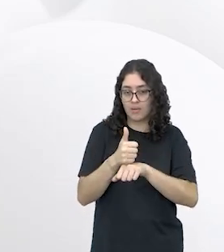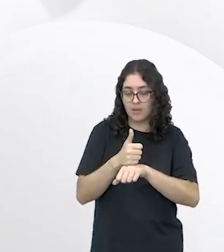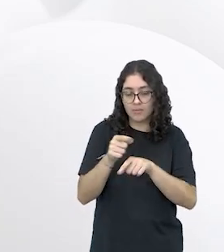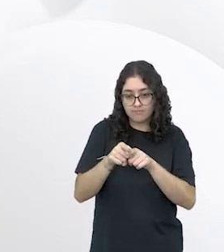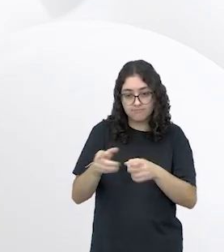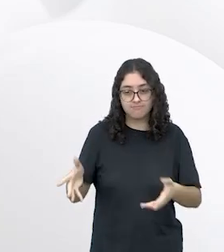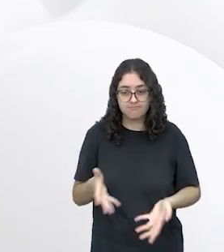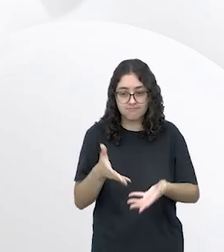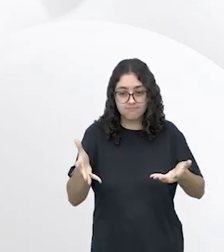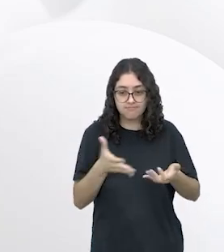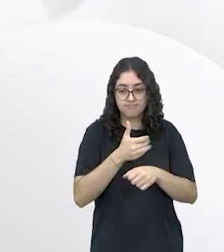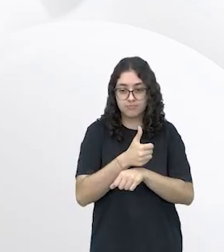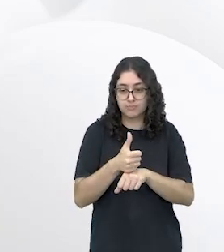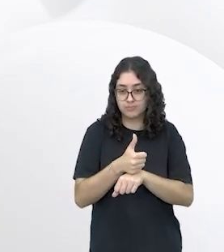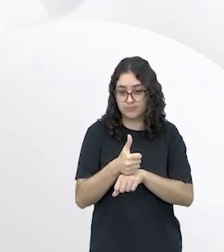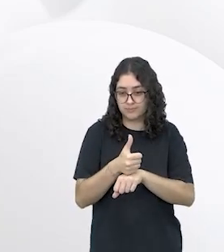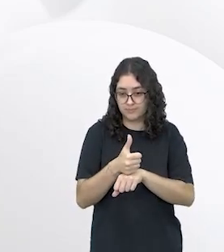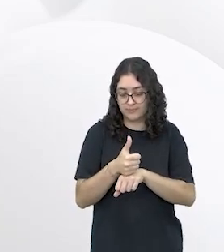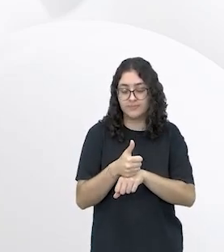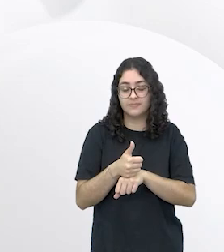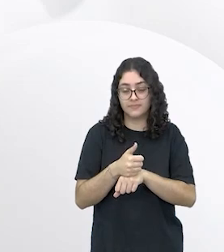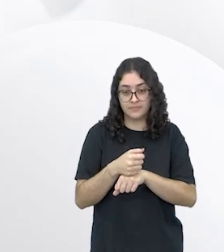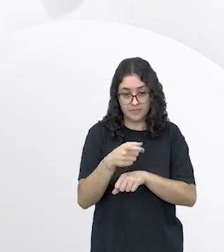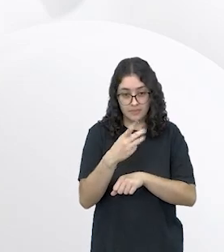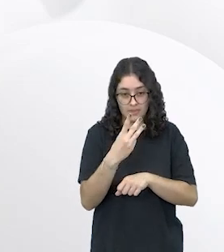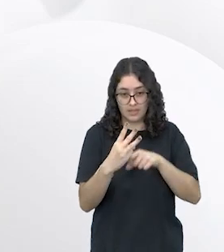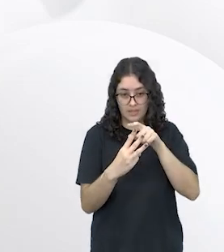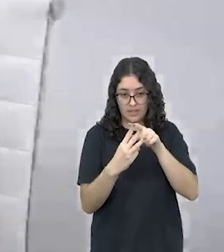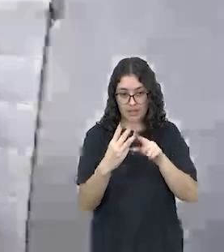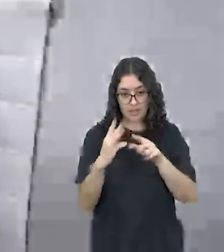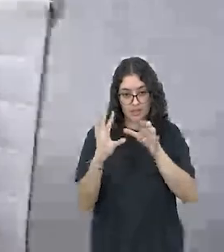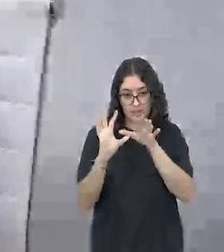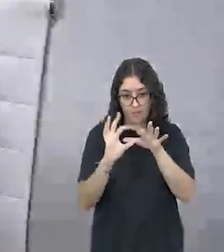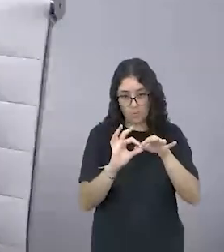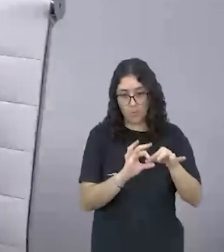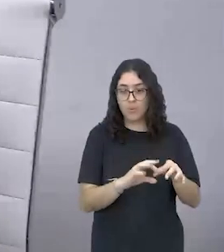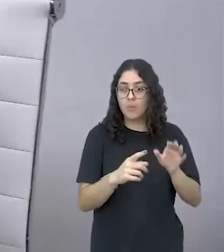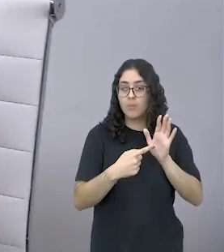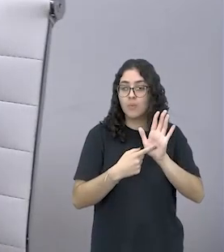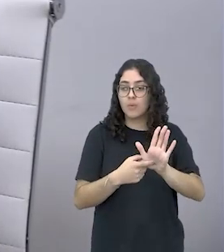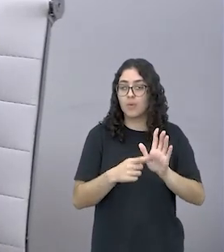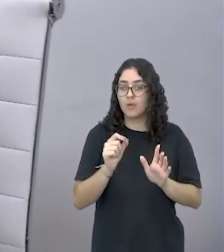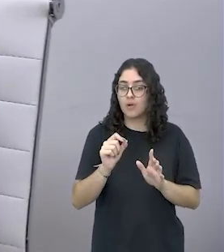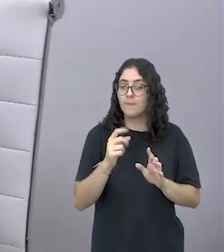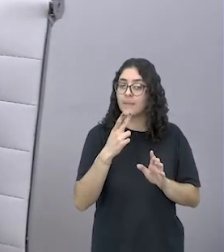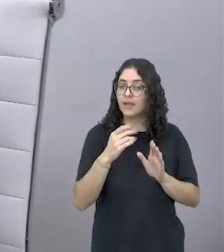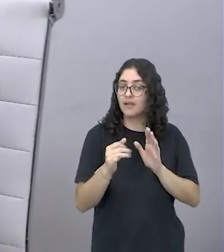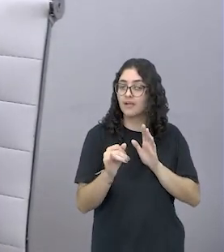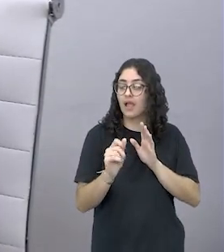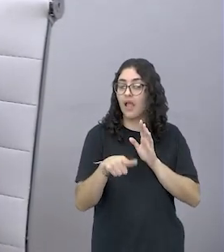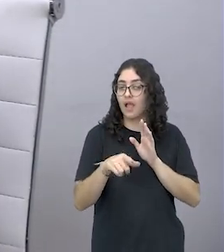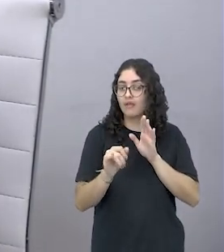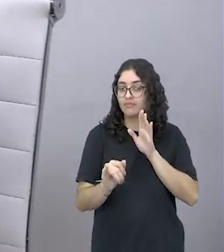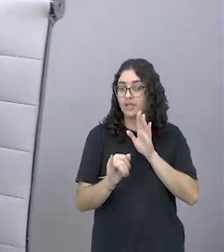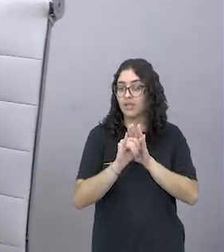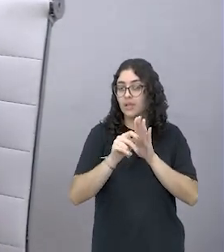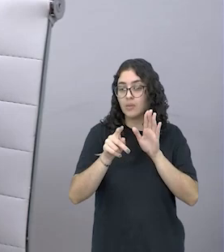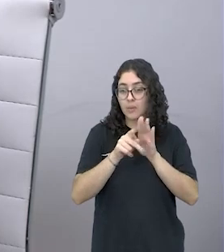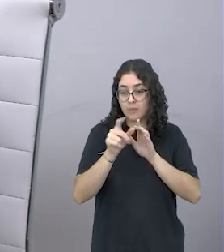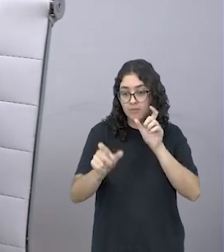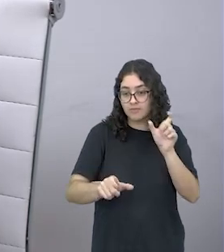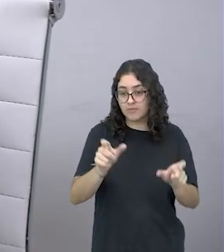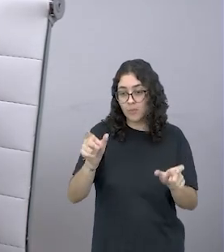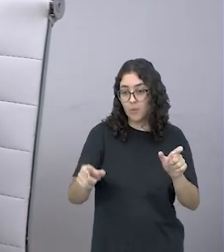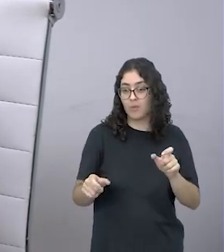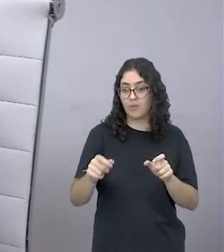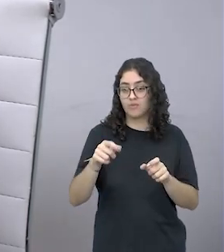engajamento profissional. Esses três contextos, ele mostra aí a identidade profissional, que tem alguns autores